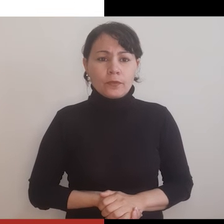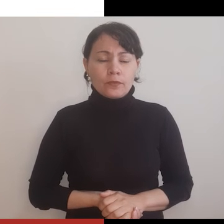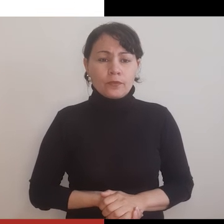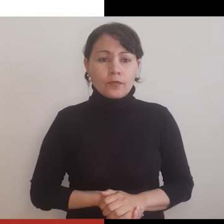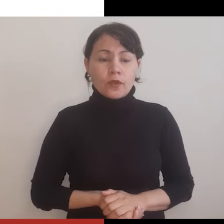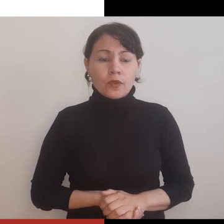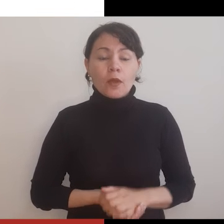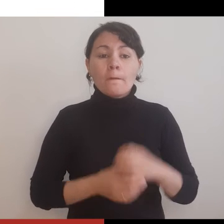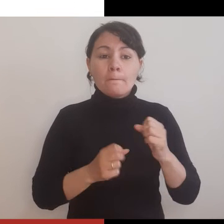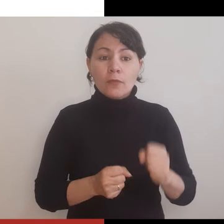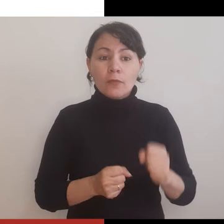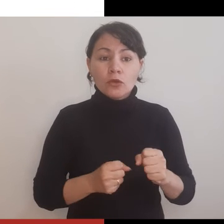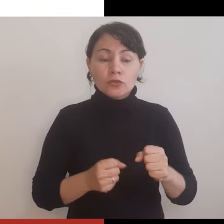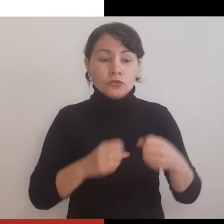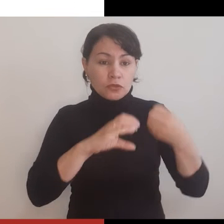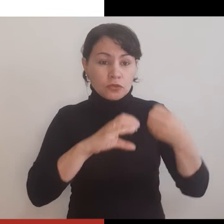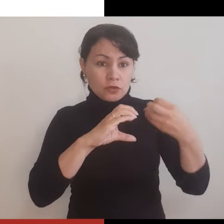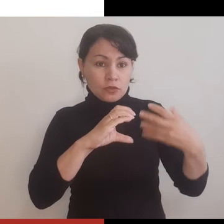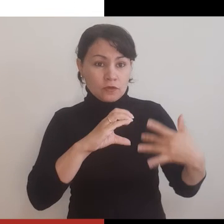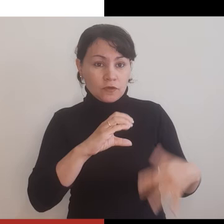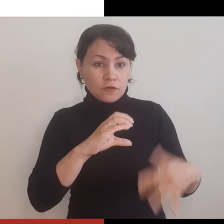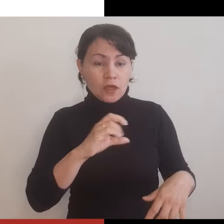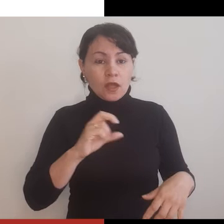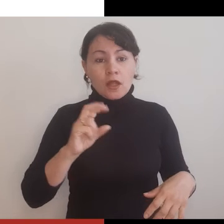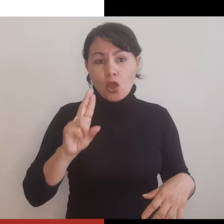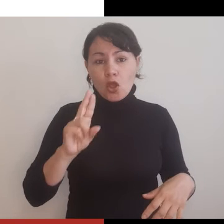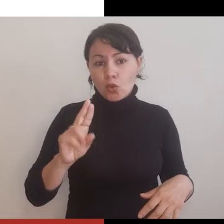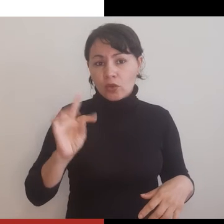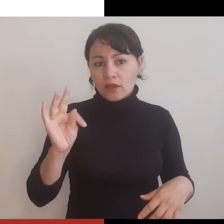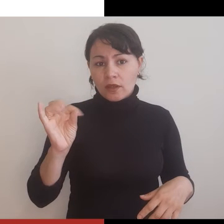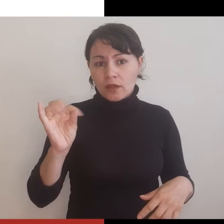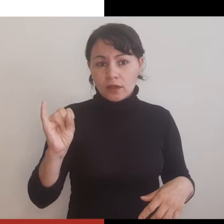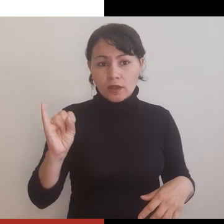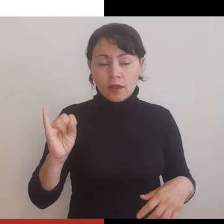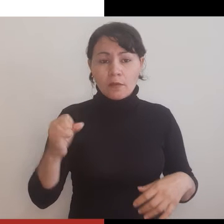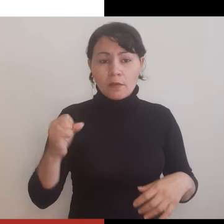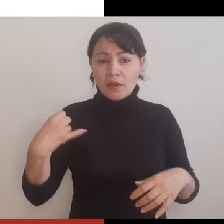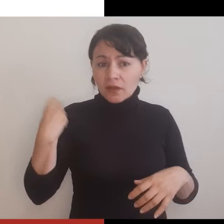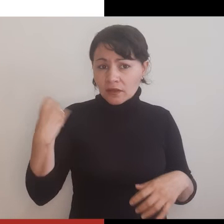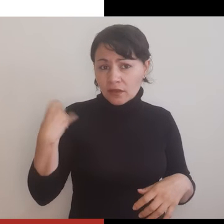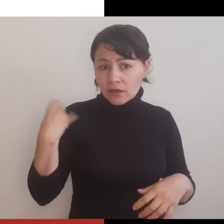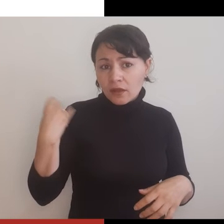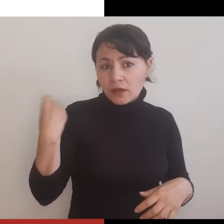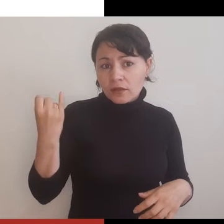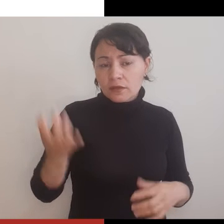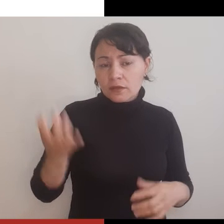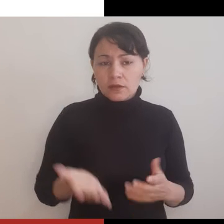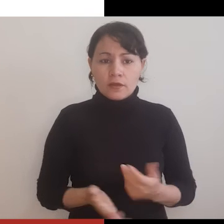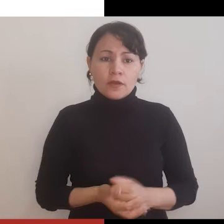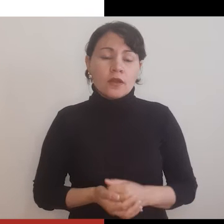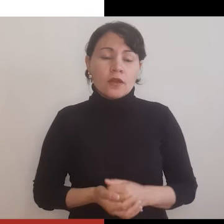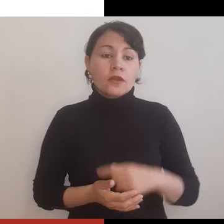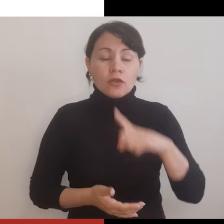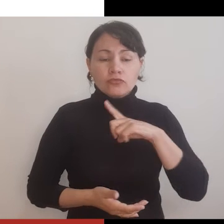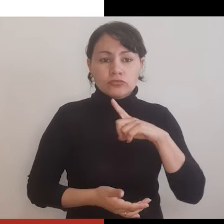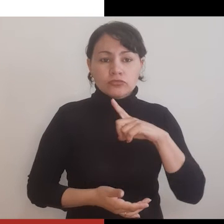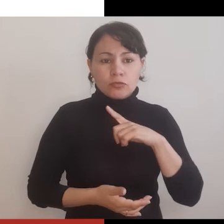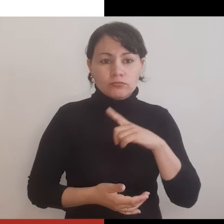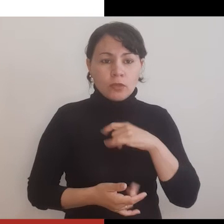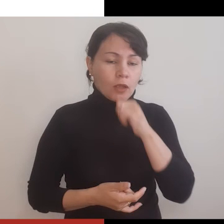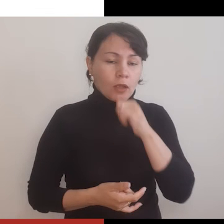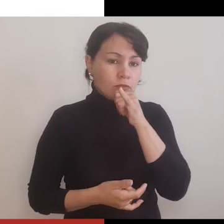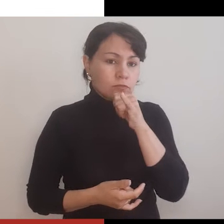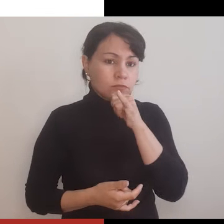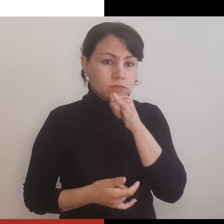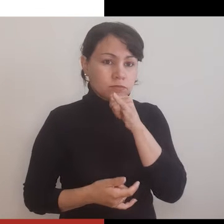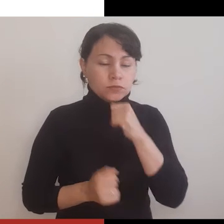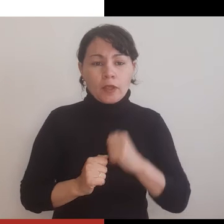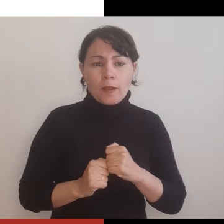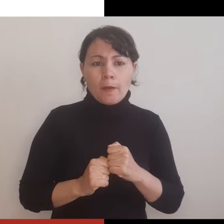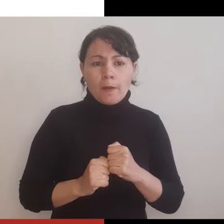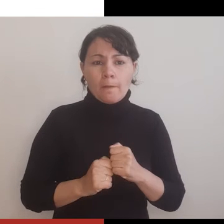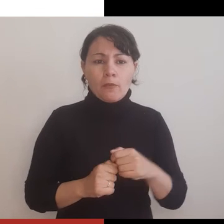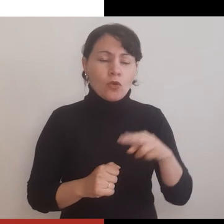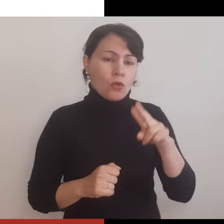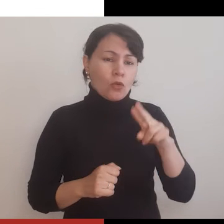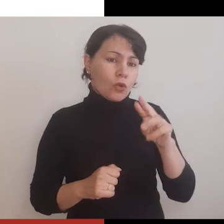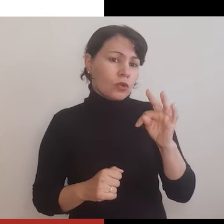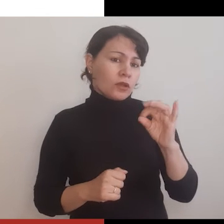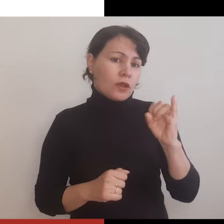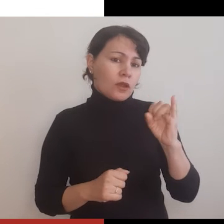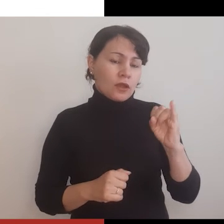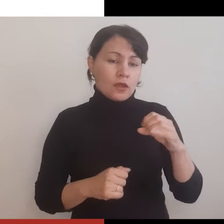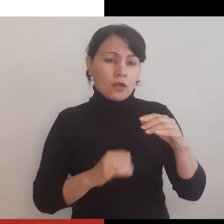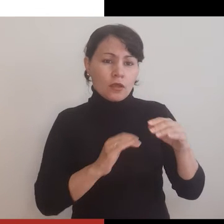Eu ainda posso classificar as UTIs pela faixa etária. Então, se eu tenho, por exemplo, uma unidade de terapia